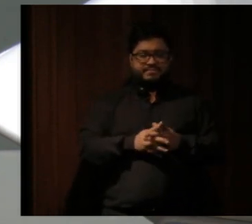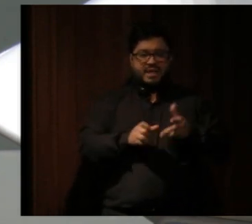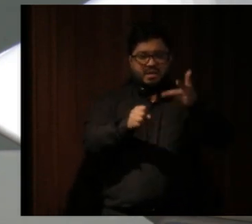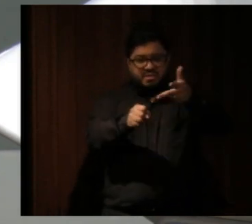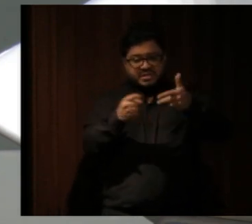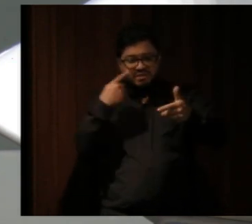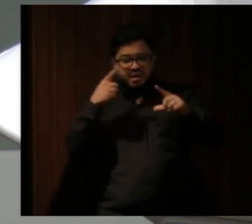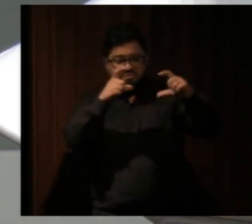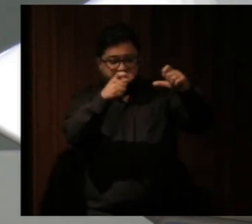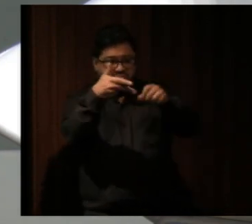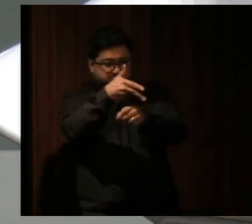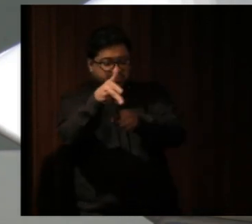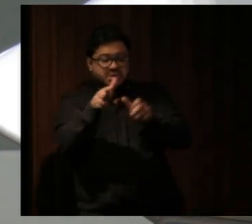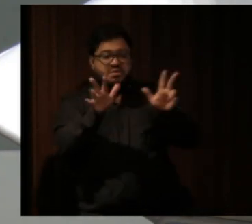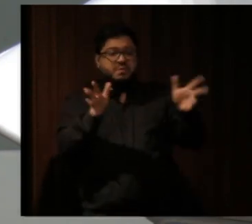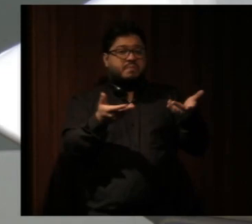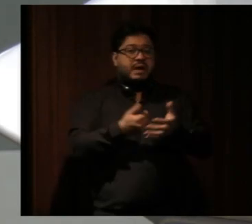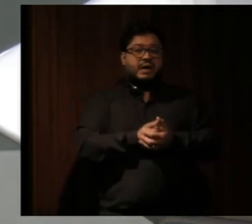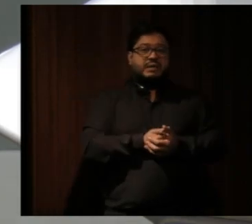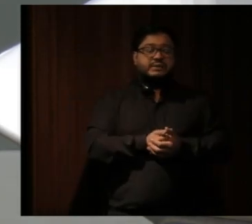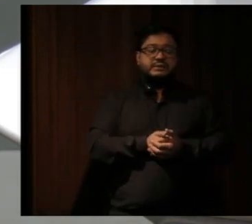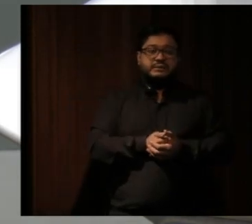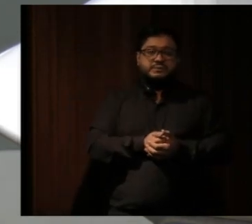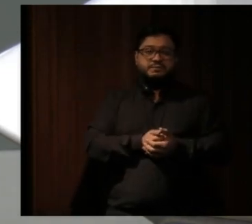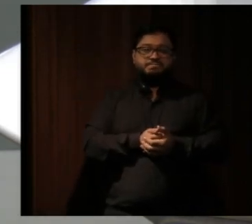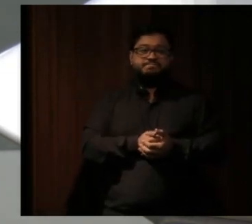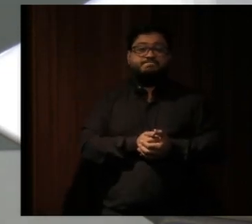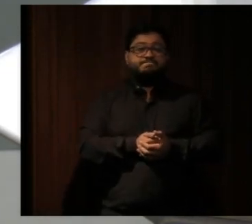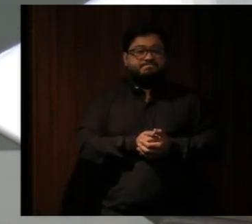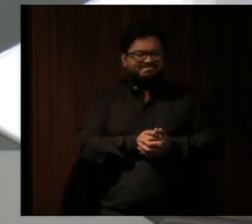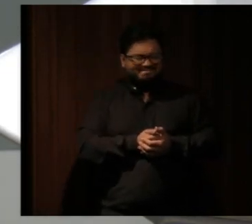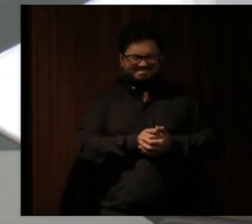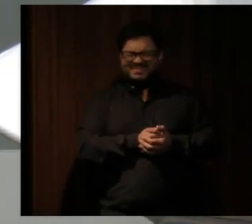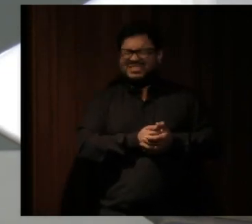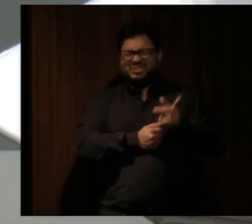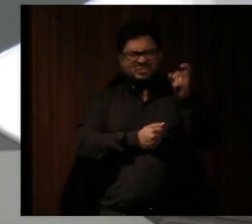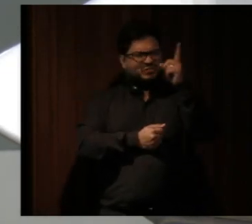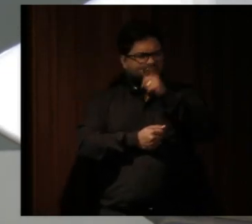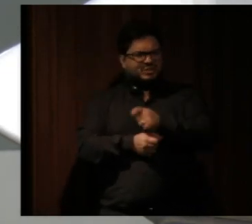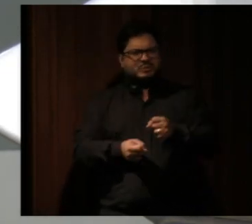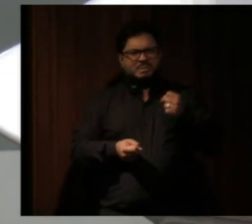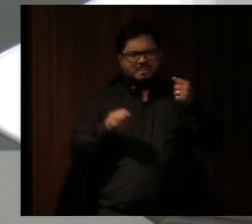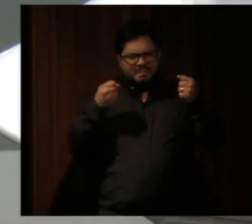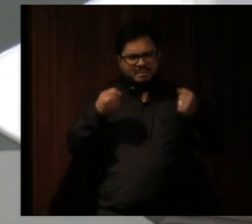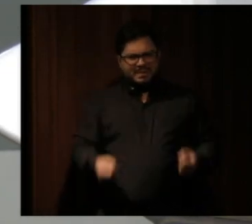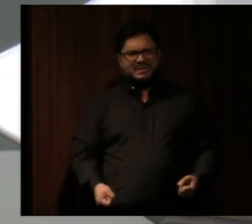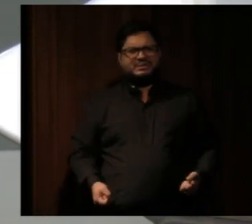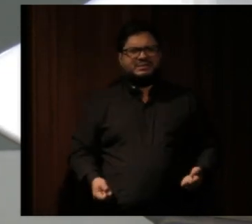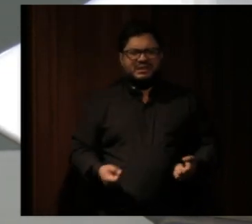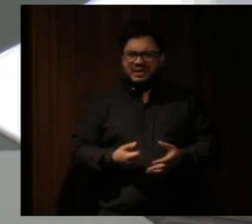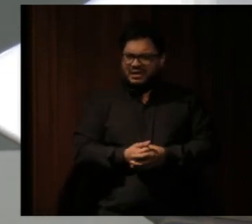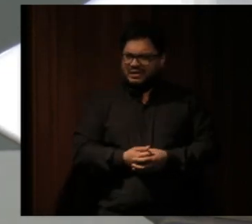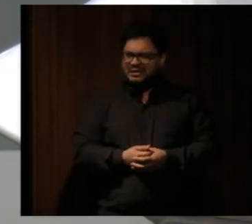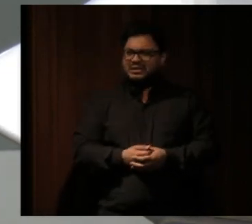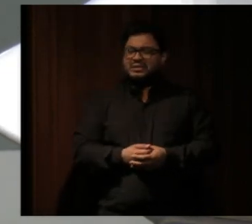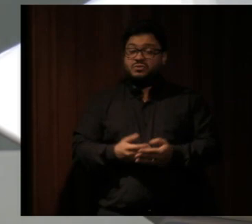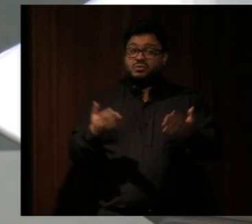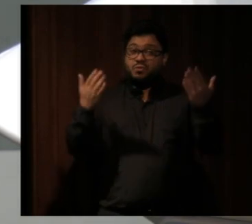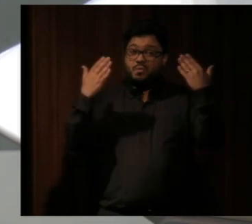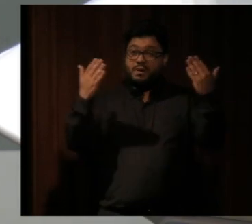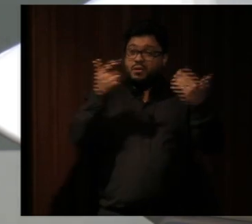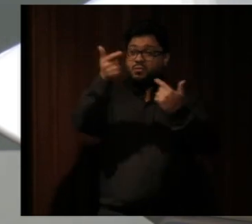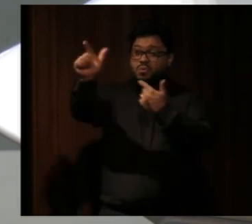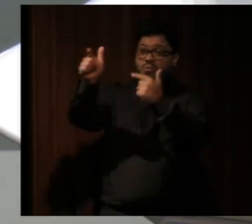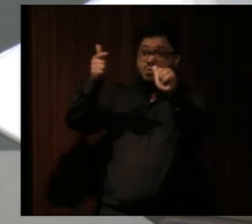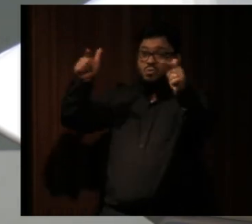ir cobrir enfim mas são são episódios muito duros de cobrir né são são episódios duros de cobrir comparado com